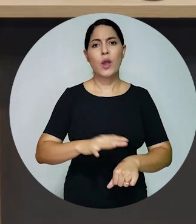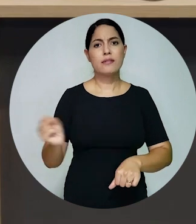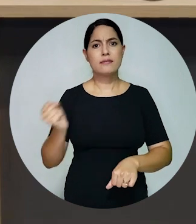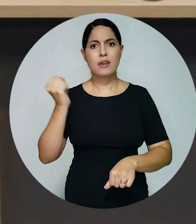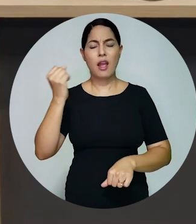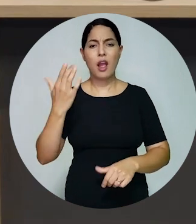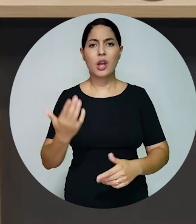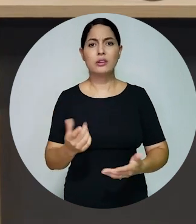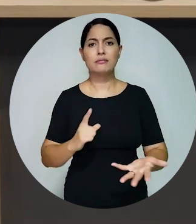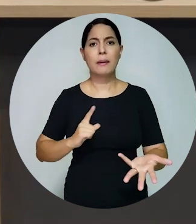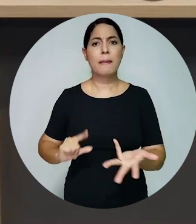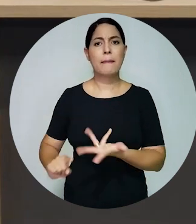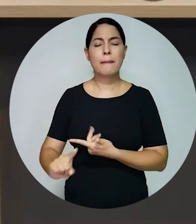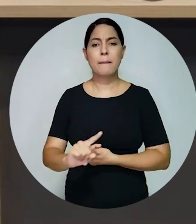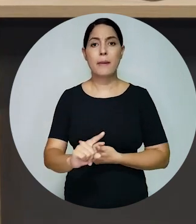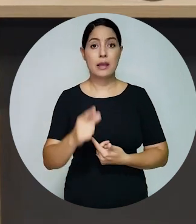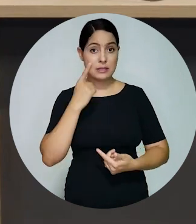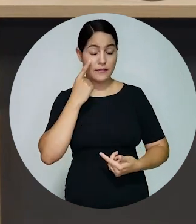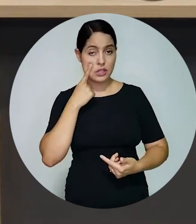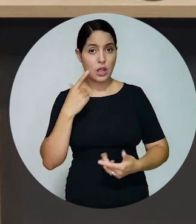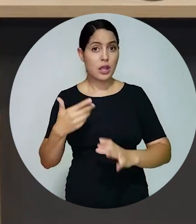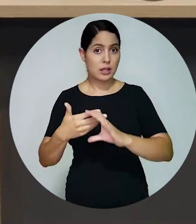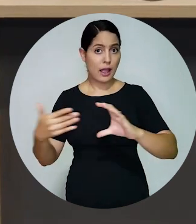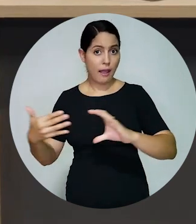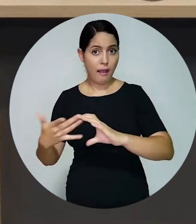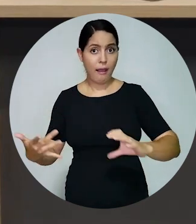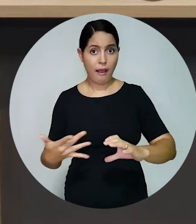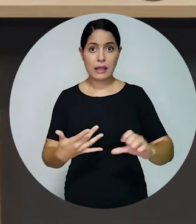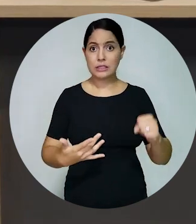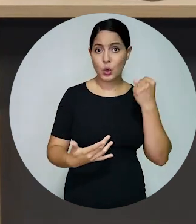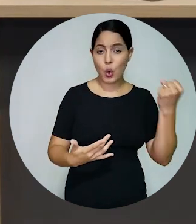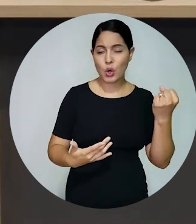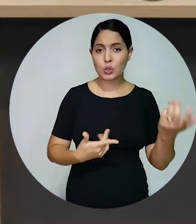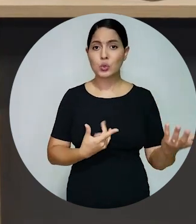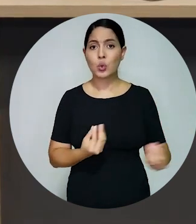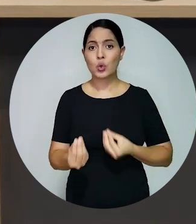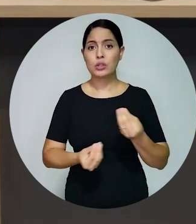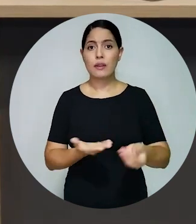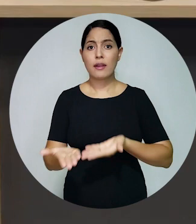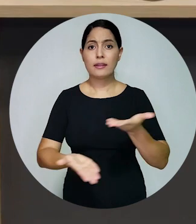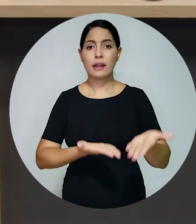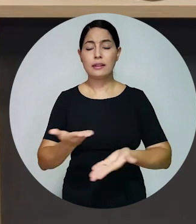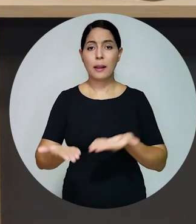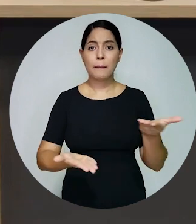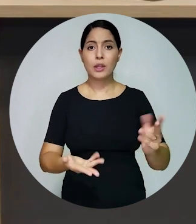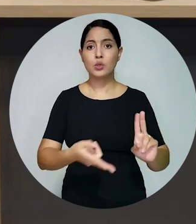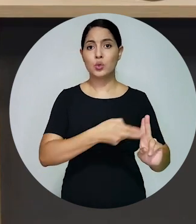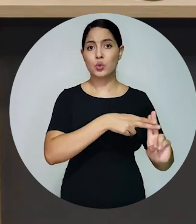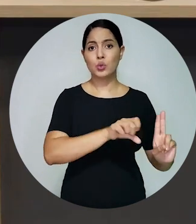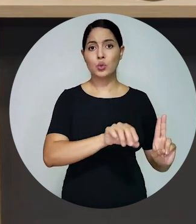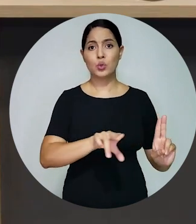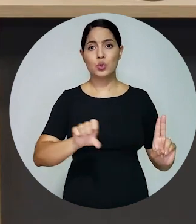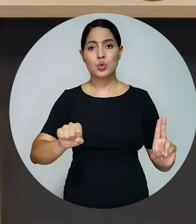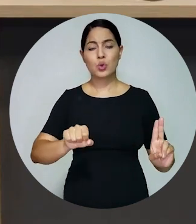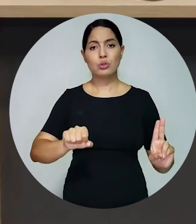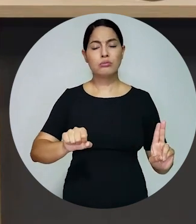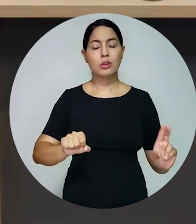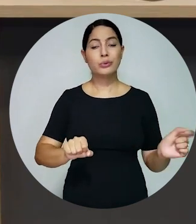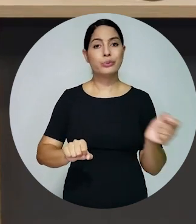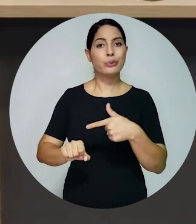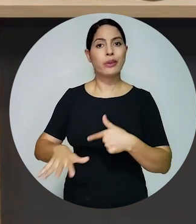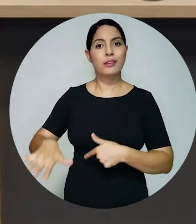vocês vão ver isso muito bem delineado. Pessoas com doenças raras e doenças crônicas, elas são melhor tratadas no